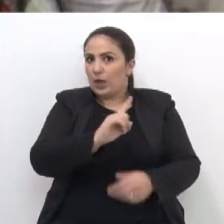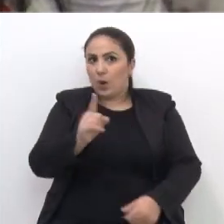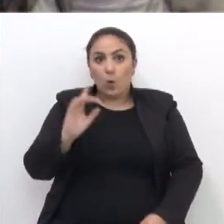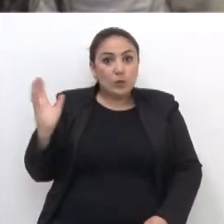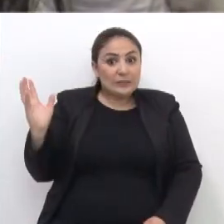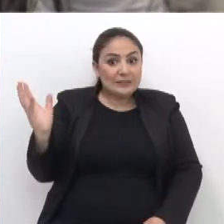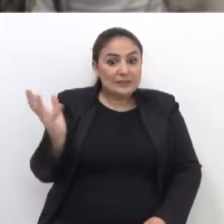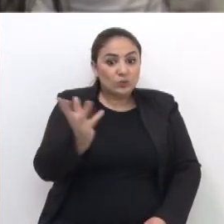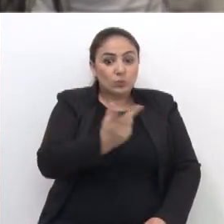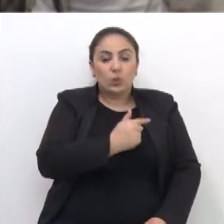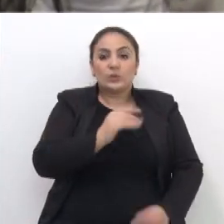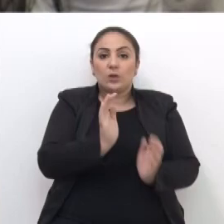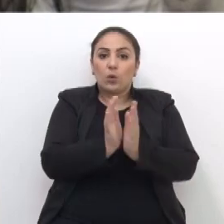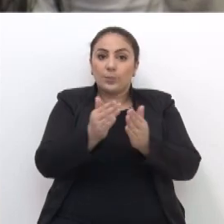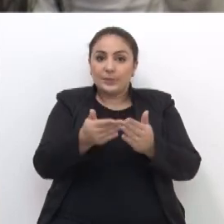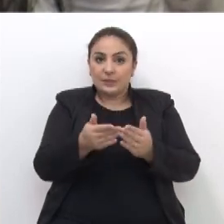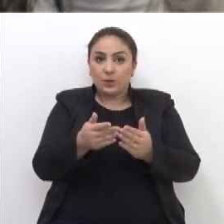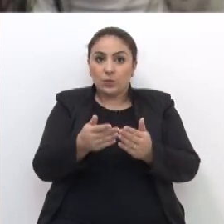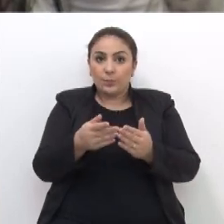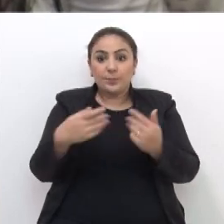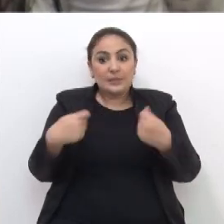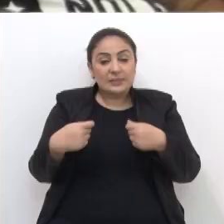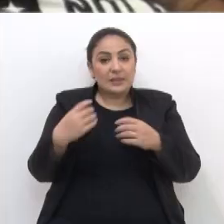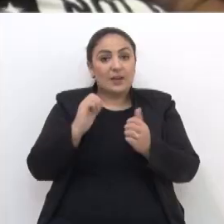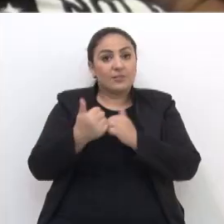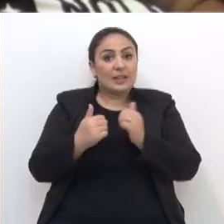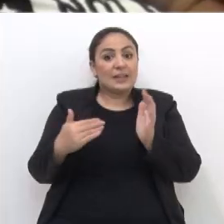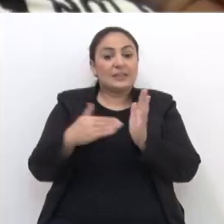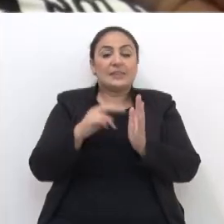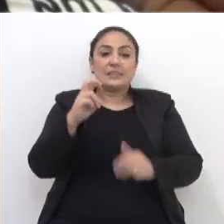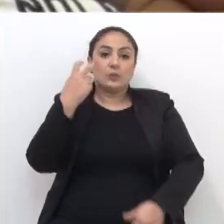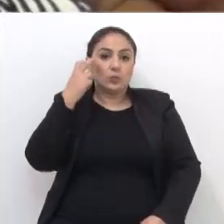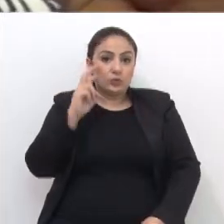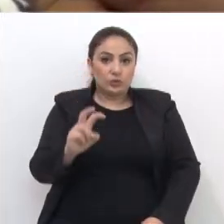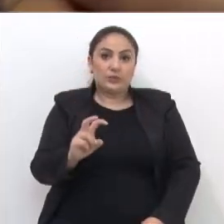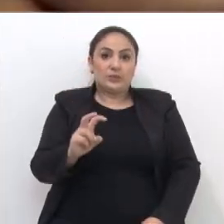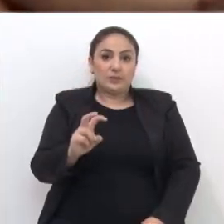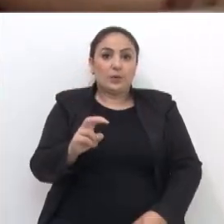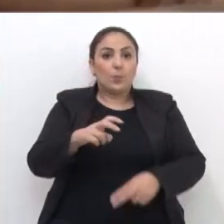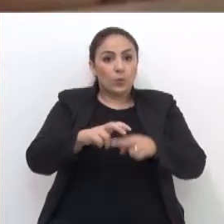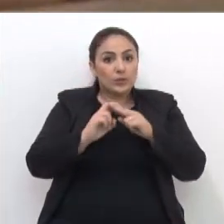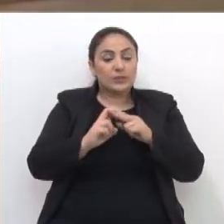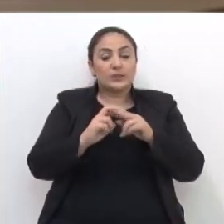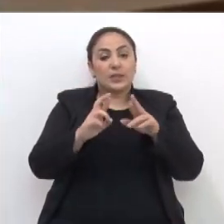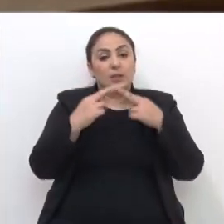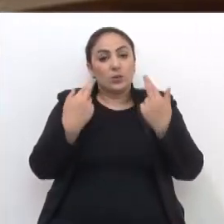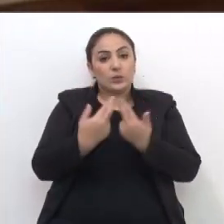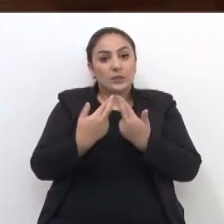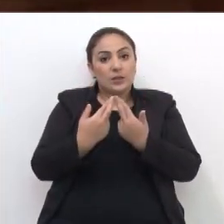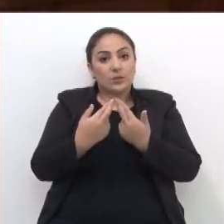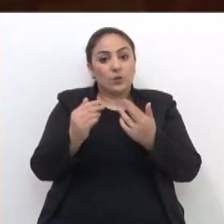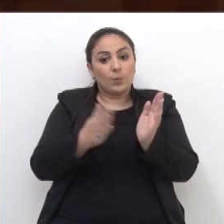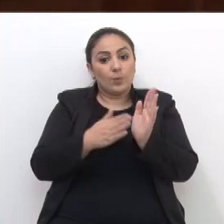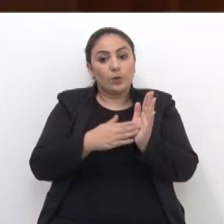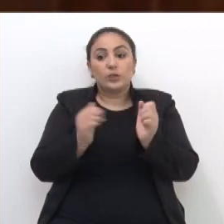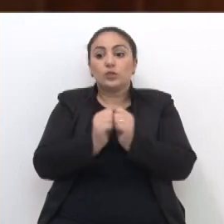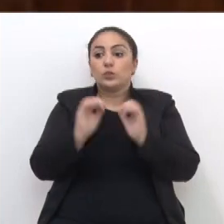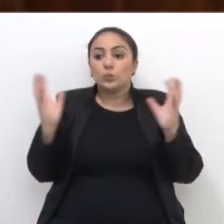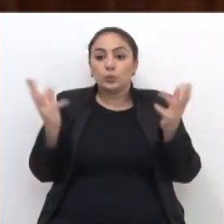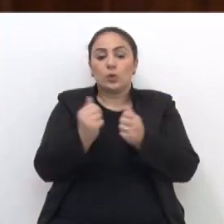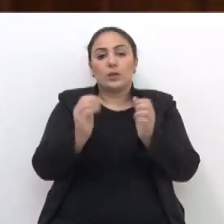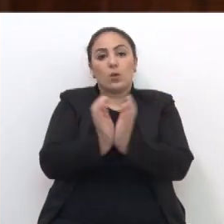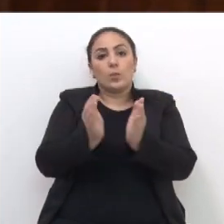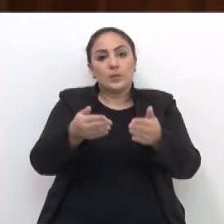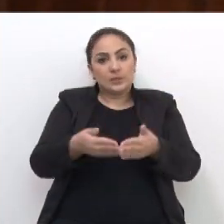com a participação popular? Com certeza. A gente realiza algumas audiências públicas aqui na casa e tem uma pouca participação popular. Hoje nós tivemos o nosso plenarinho